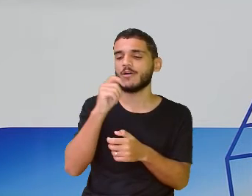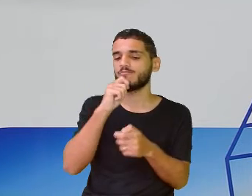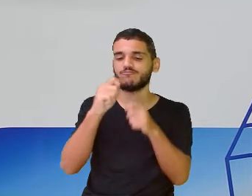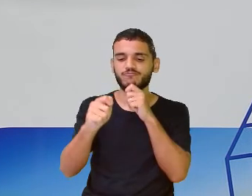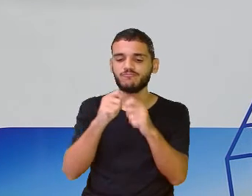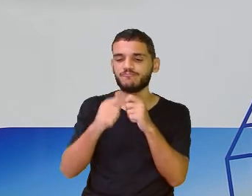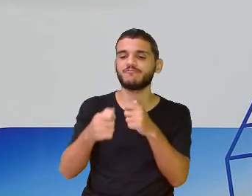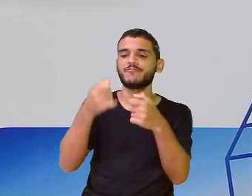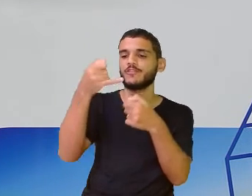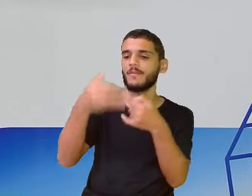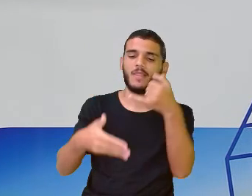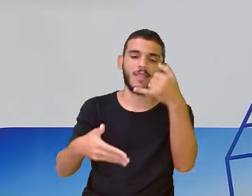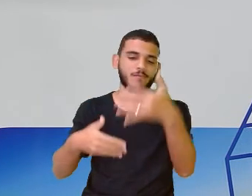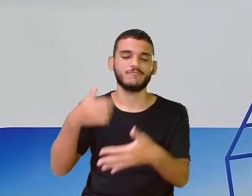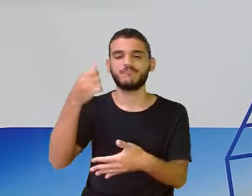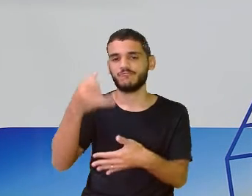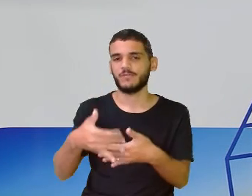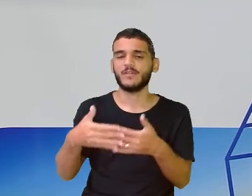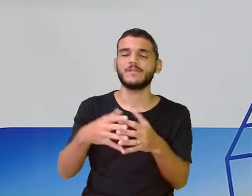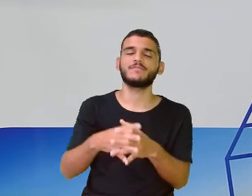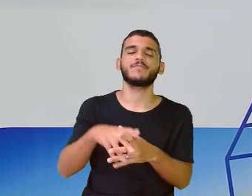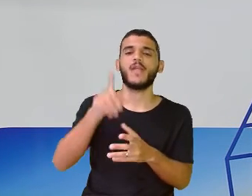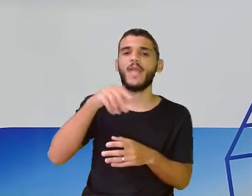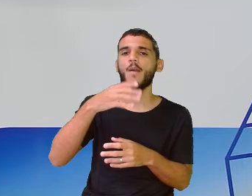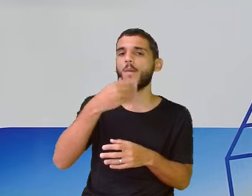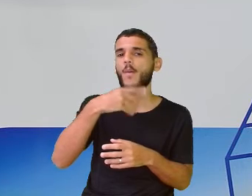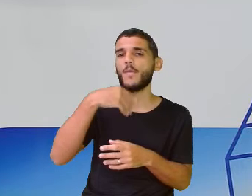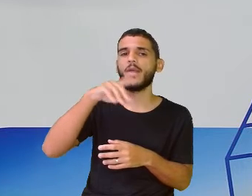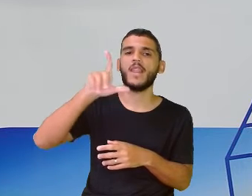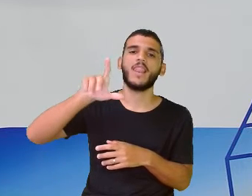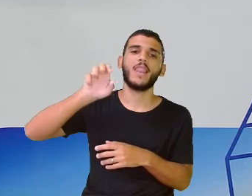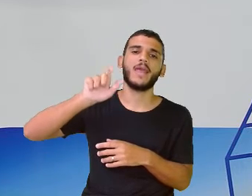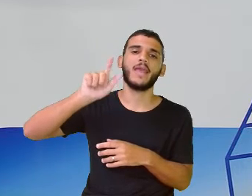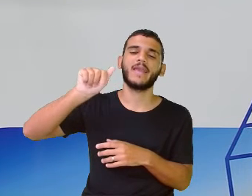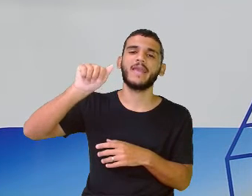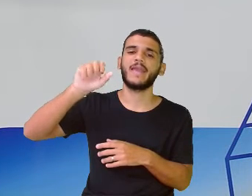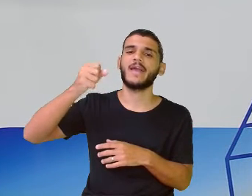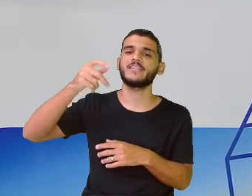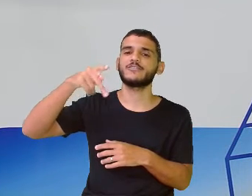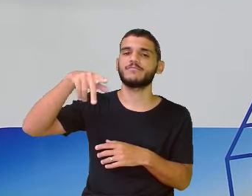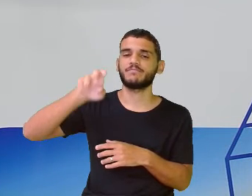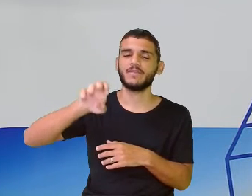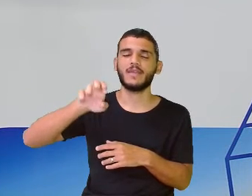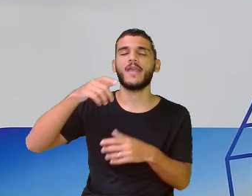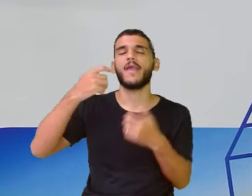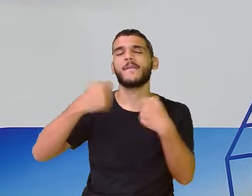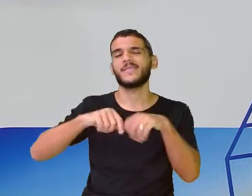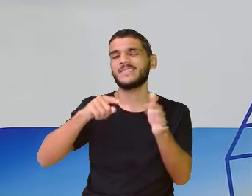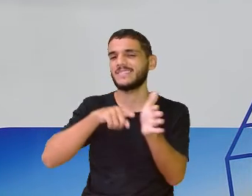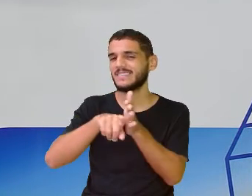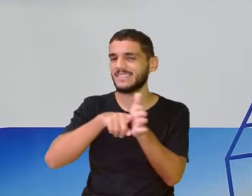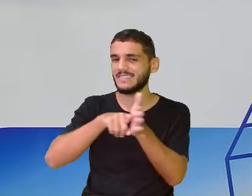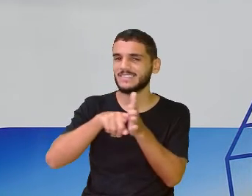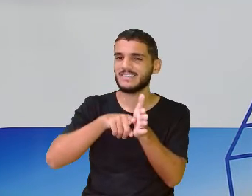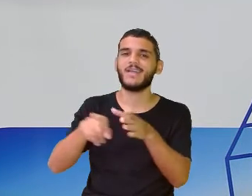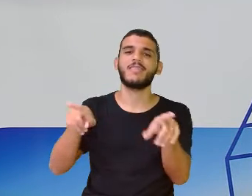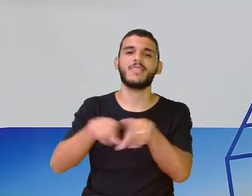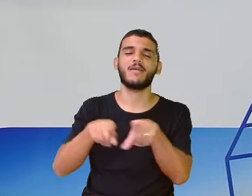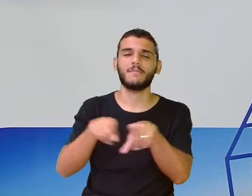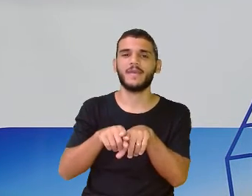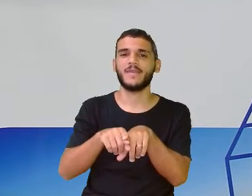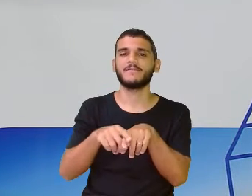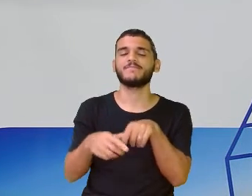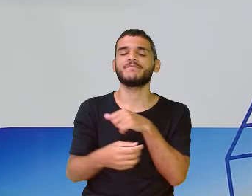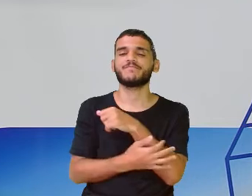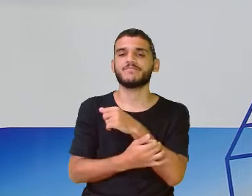é o Legaspi. E fez pesquisas. Então, veja que para fazer uma reportagem não é simplesmente ver um fato e